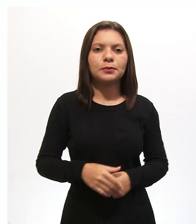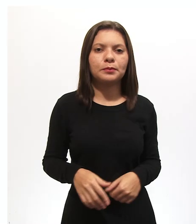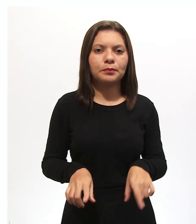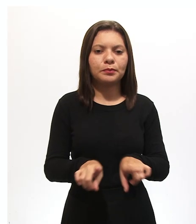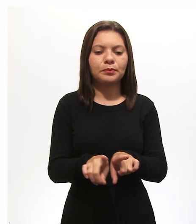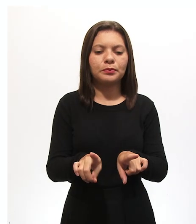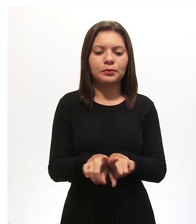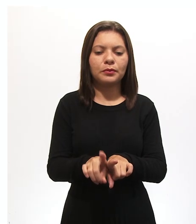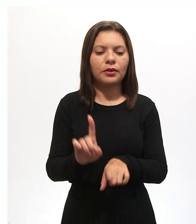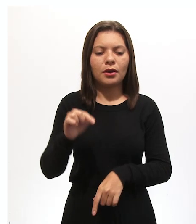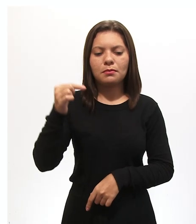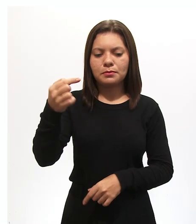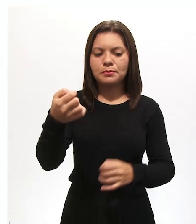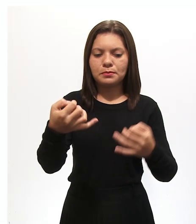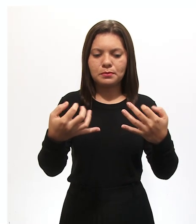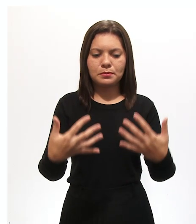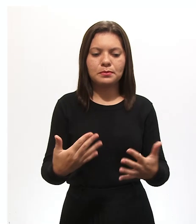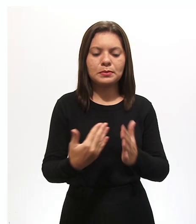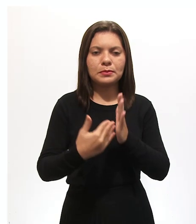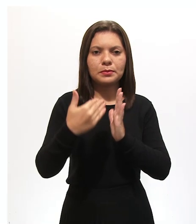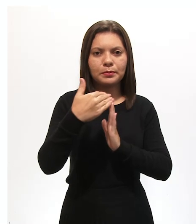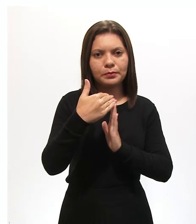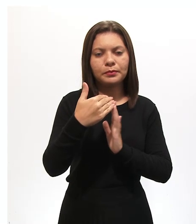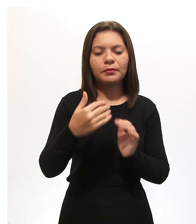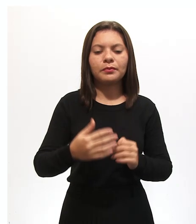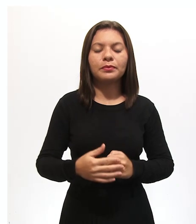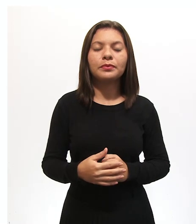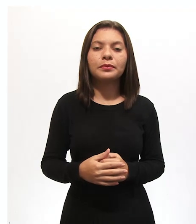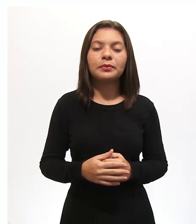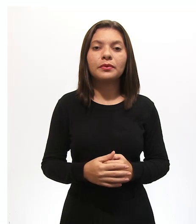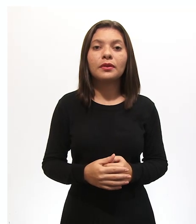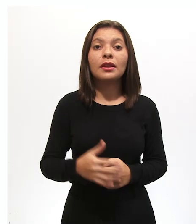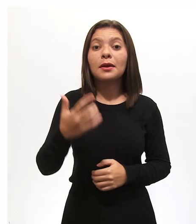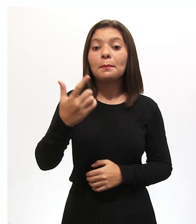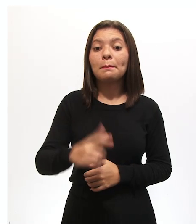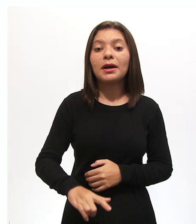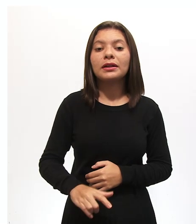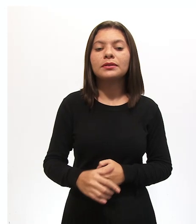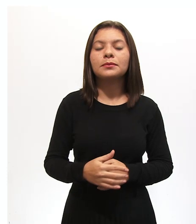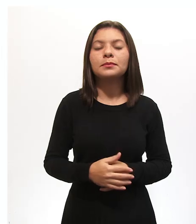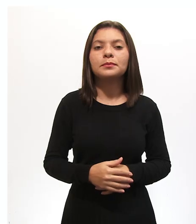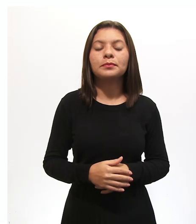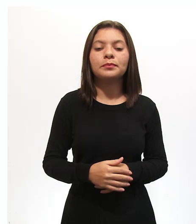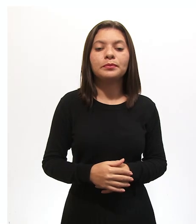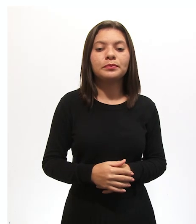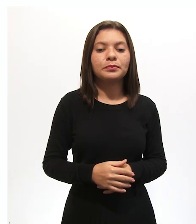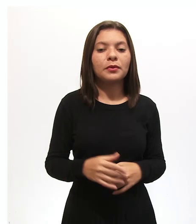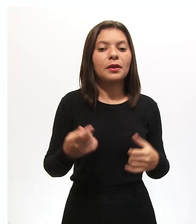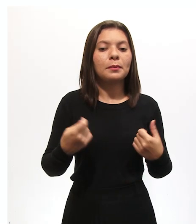da gestão, a gente vai falar isso mais adiante, tá? Monitoramento